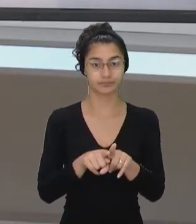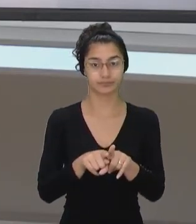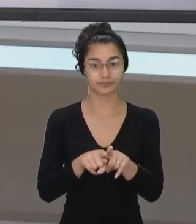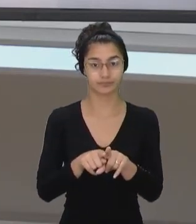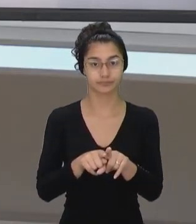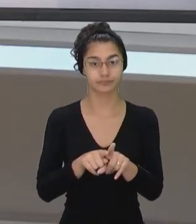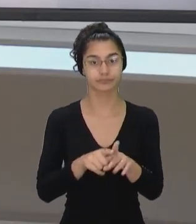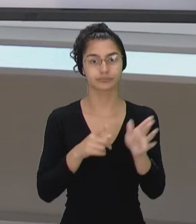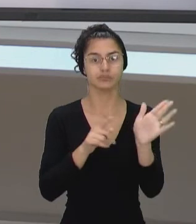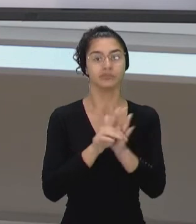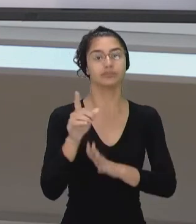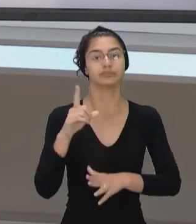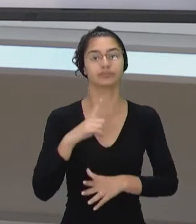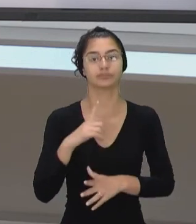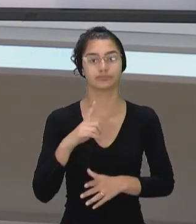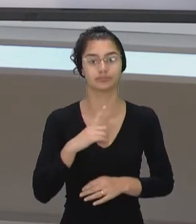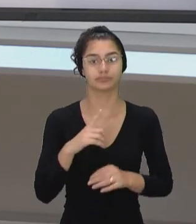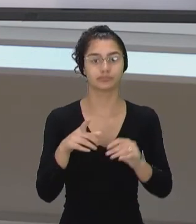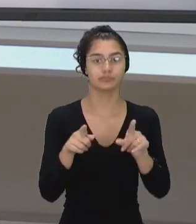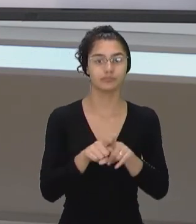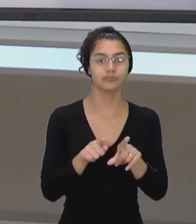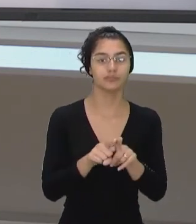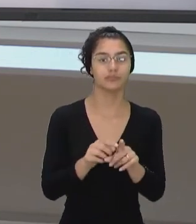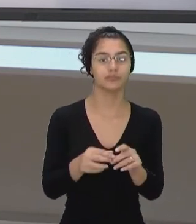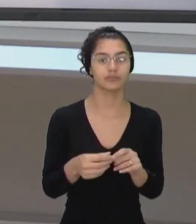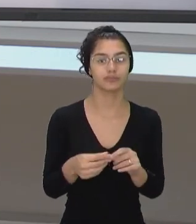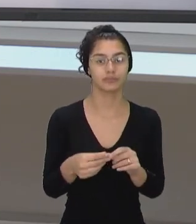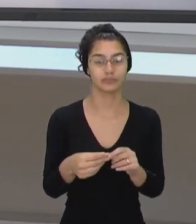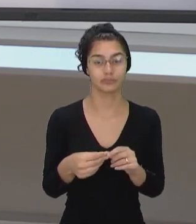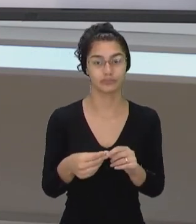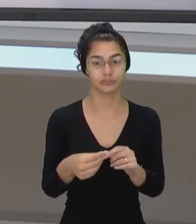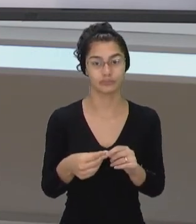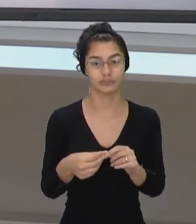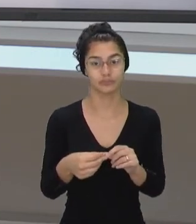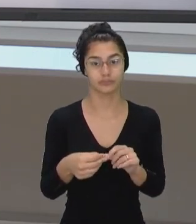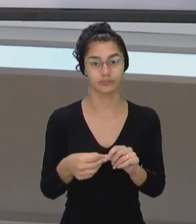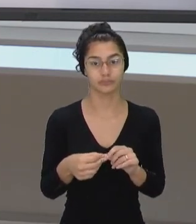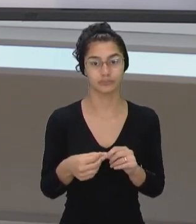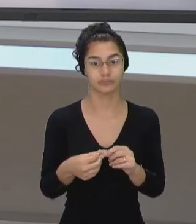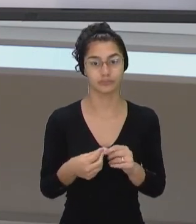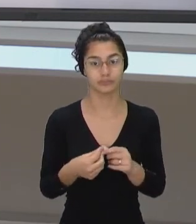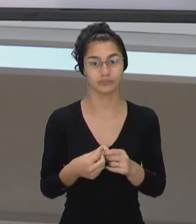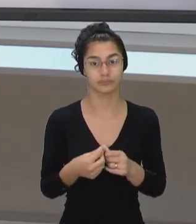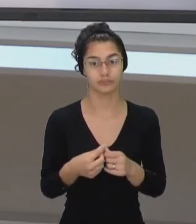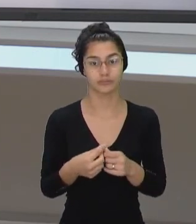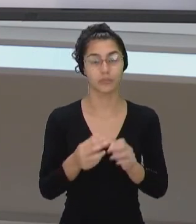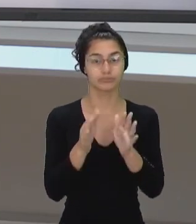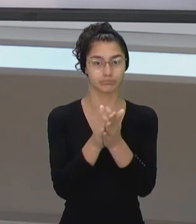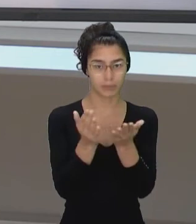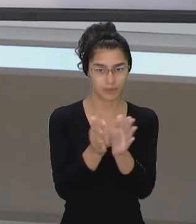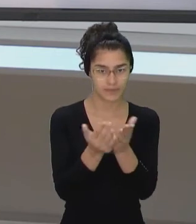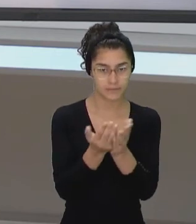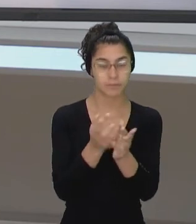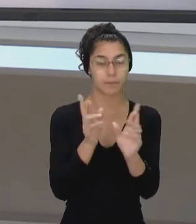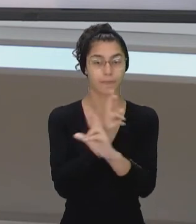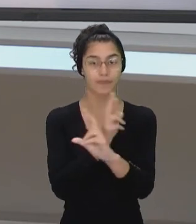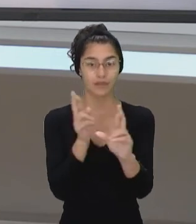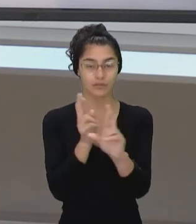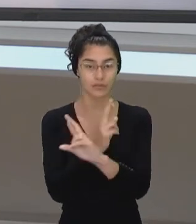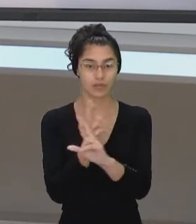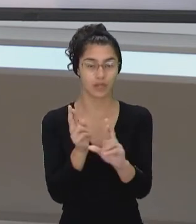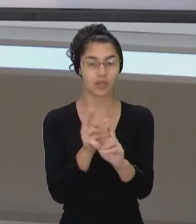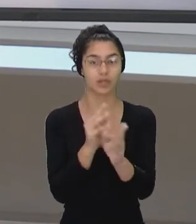a questão dessas dietas inadequadas, mas também a questão aí da pobreza relacionado